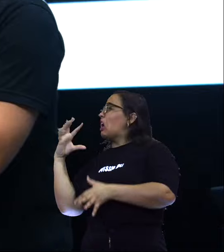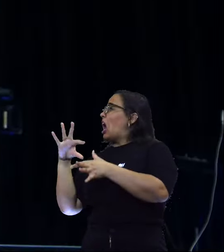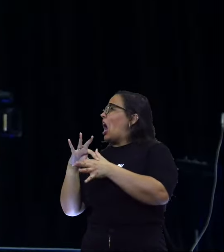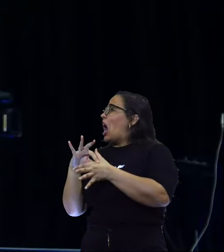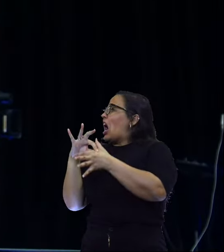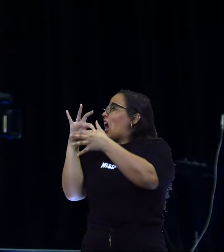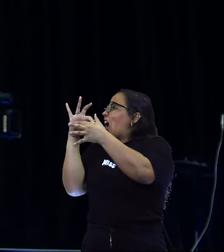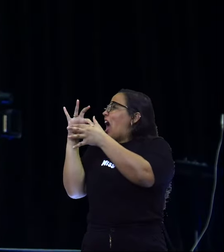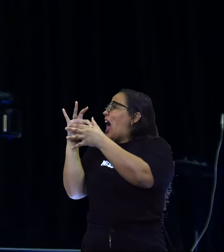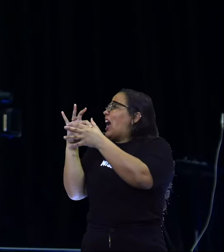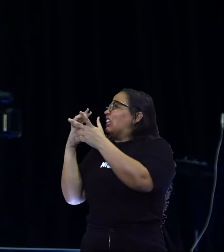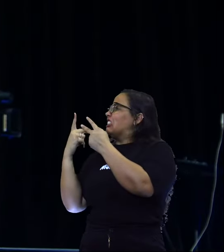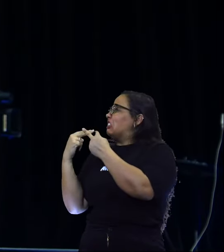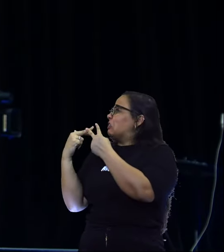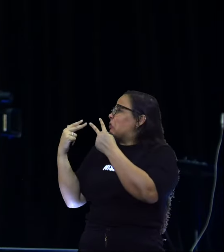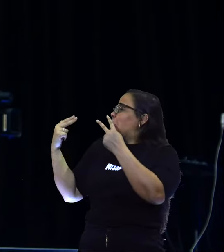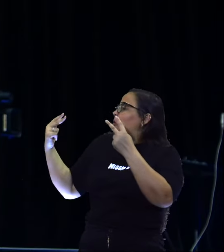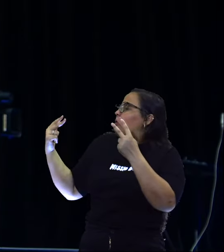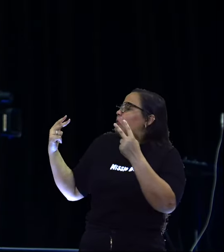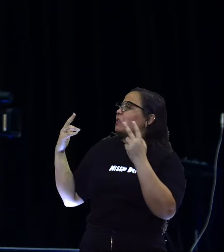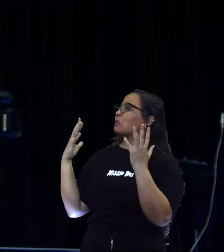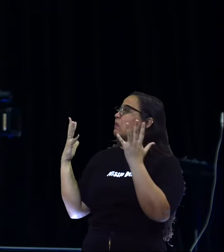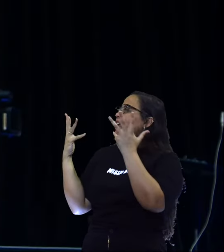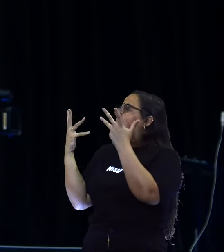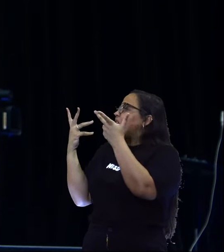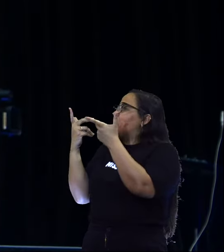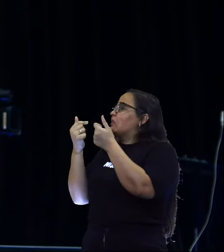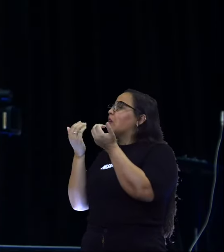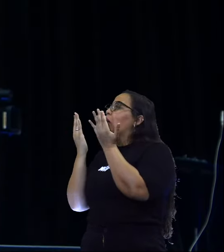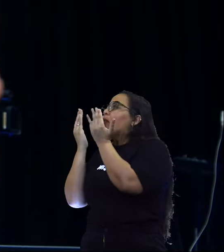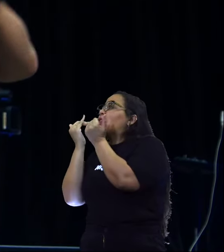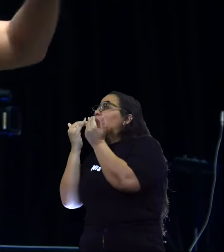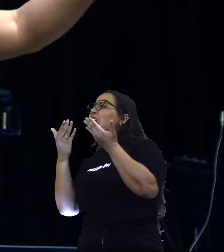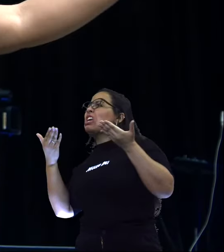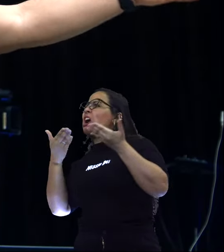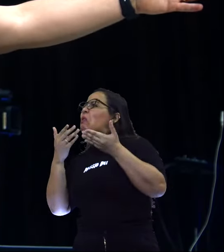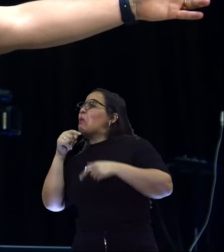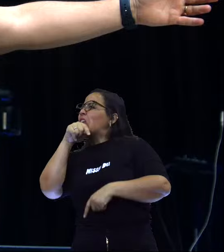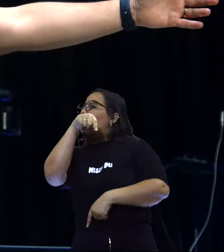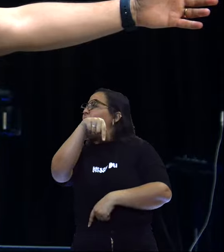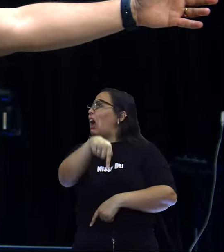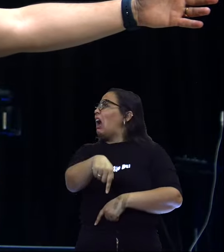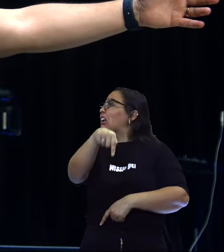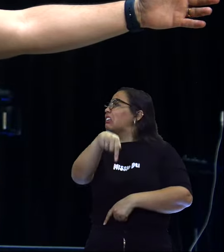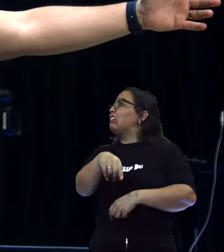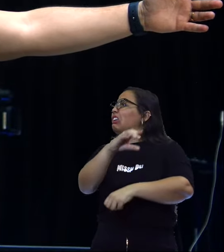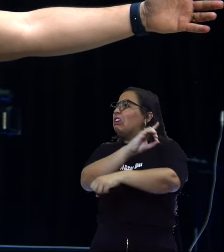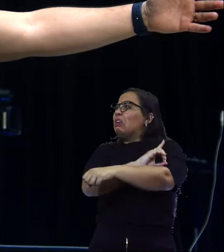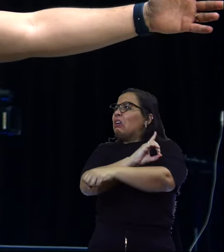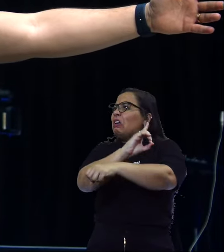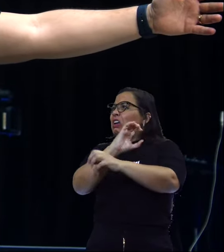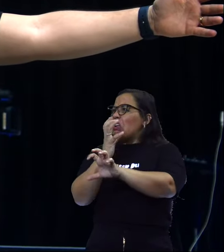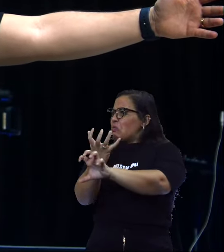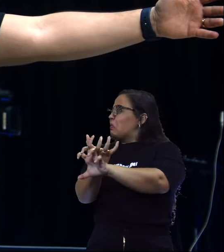logo na frente. Uma terra que mana leite e mel. E a gente está pensando nas coisas do passado.